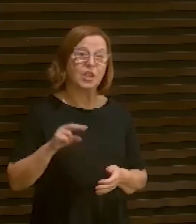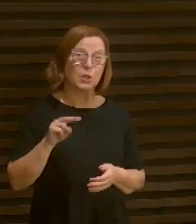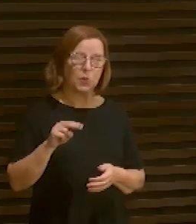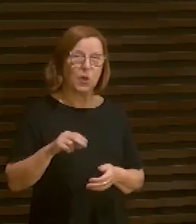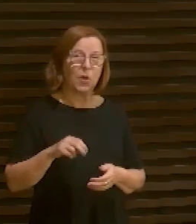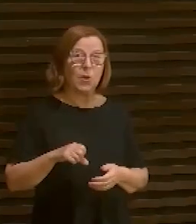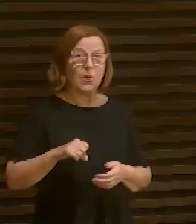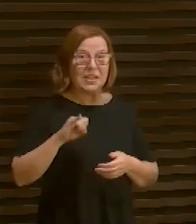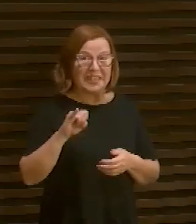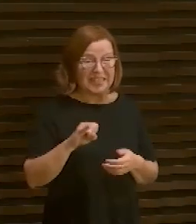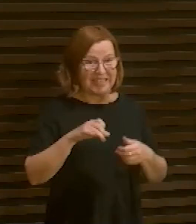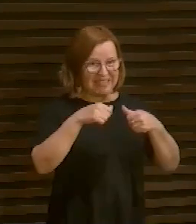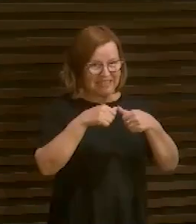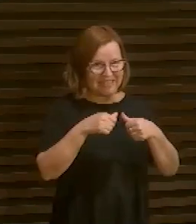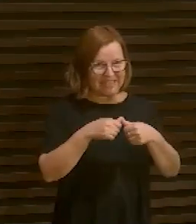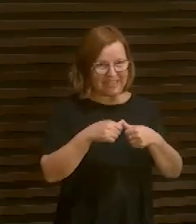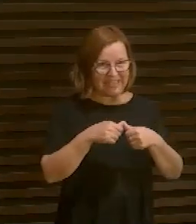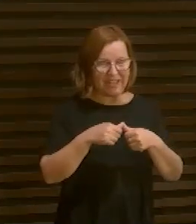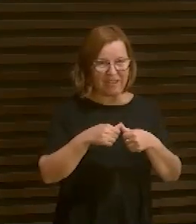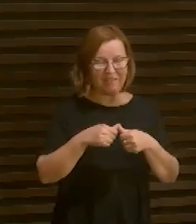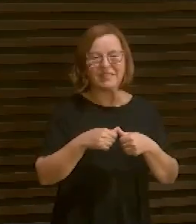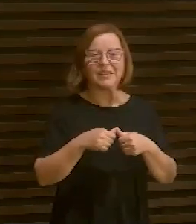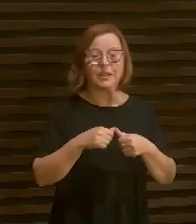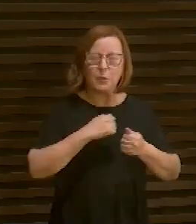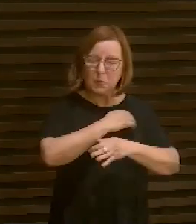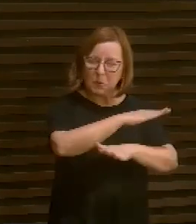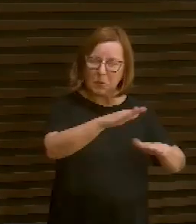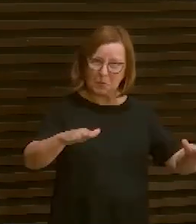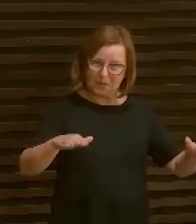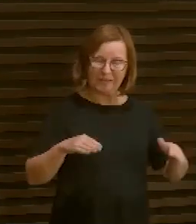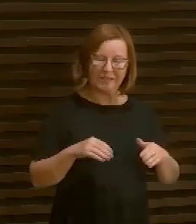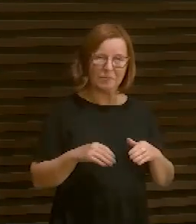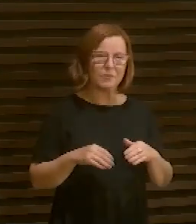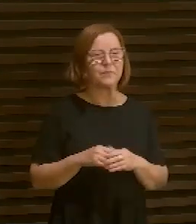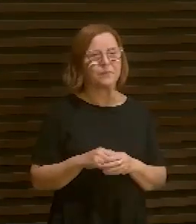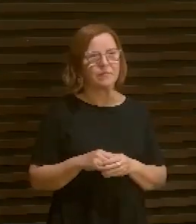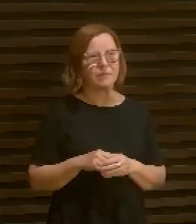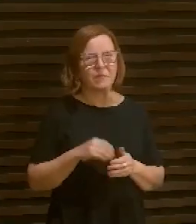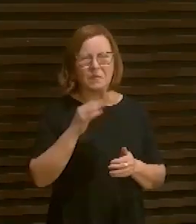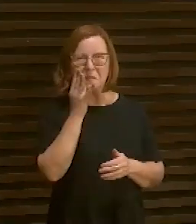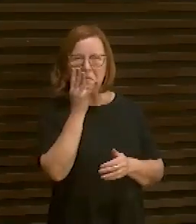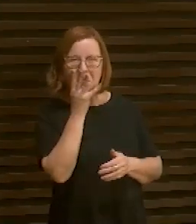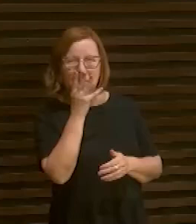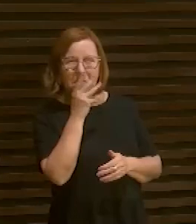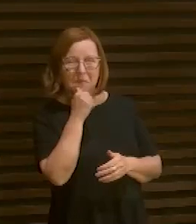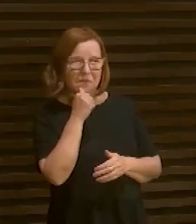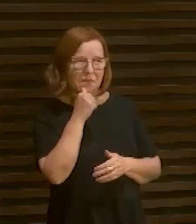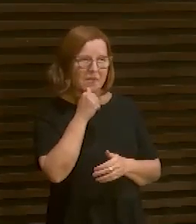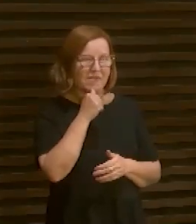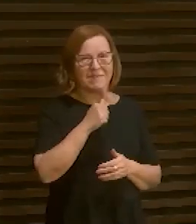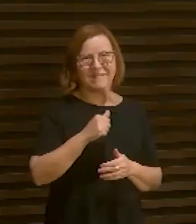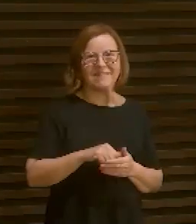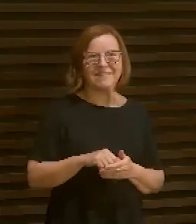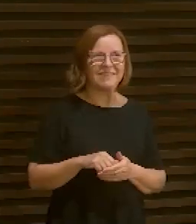campo. Demorou tanto tempo imaginário para jogar 18 buracos, como